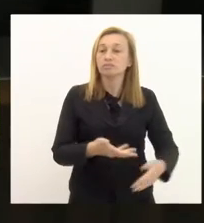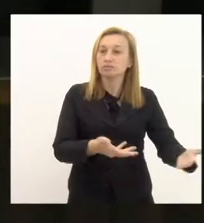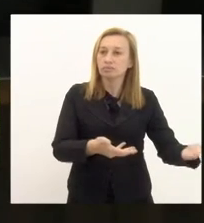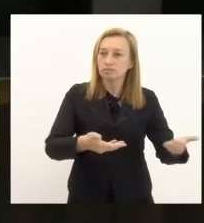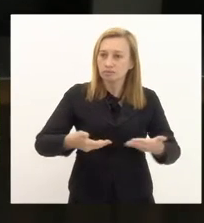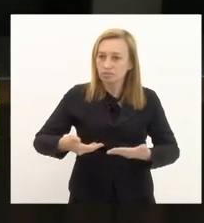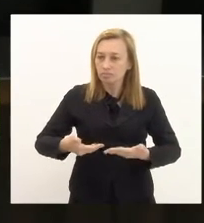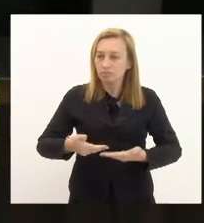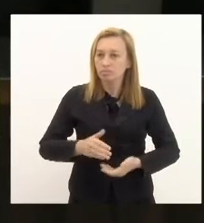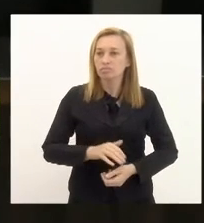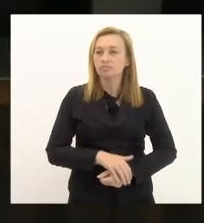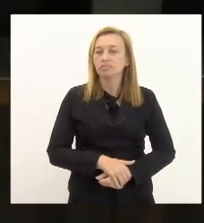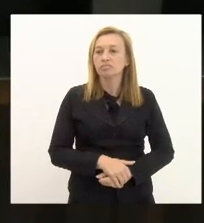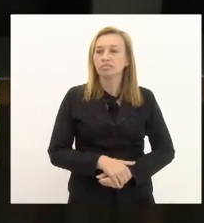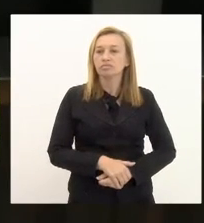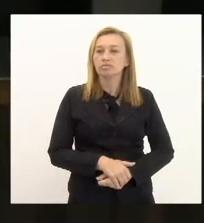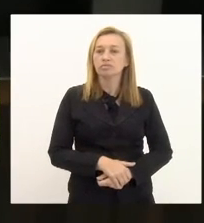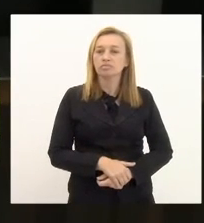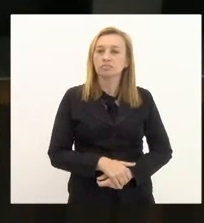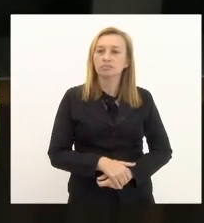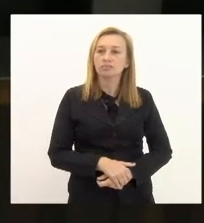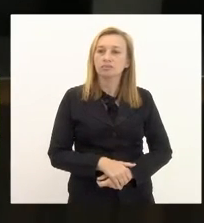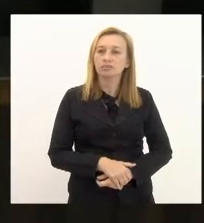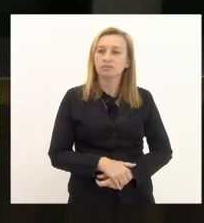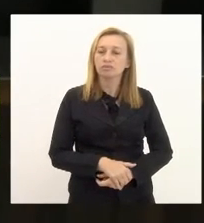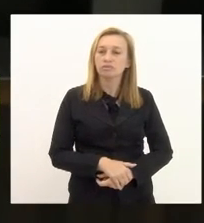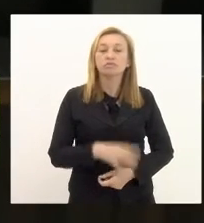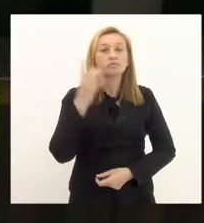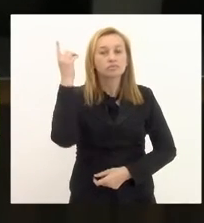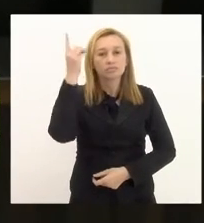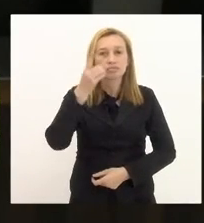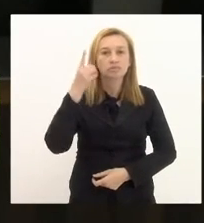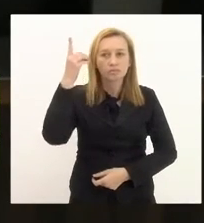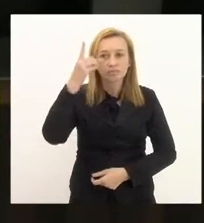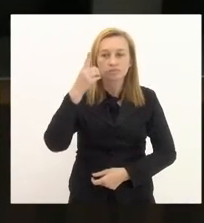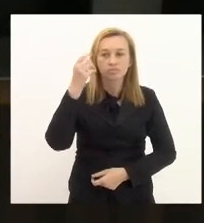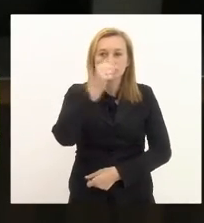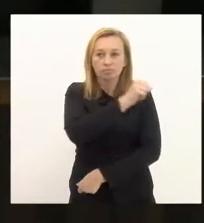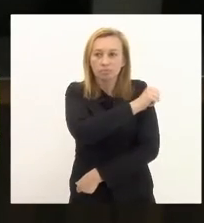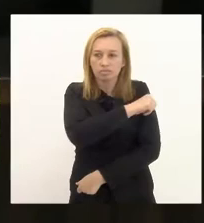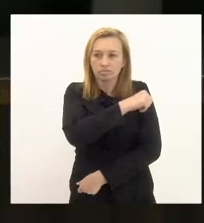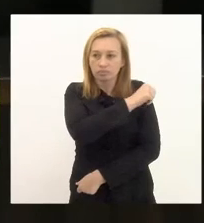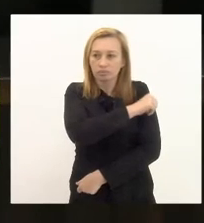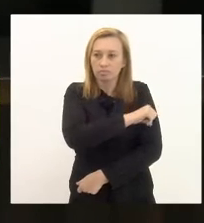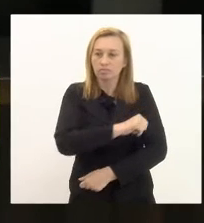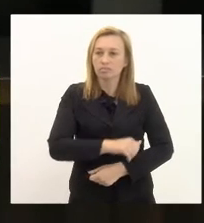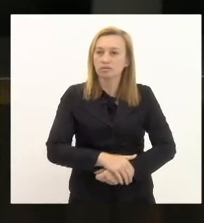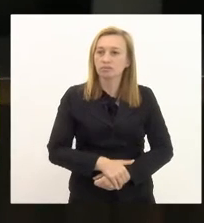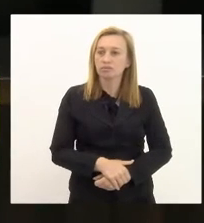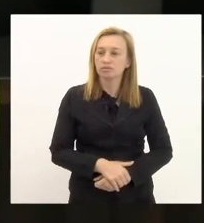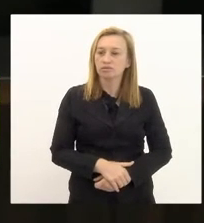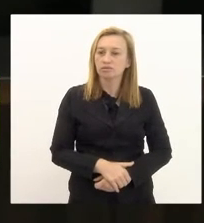convidar queria convidar a deputada enfermeira Rejane